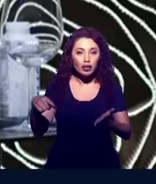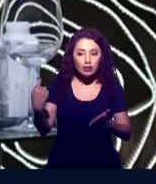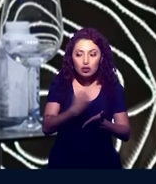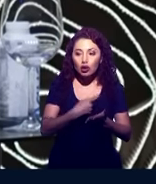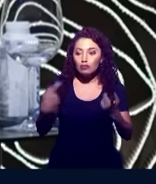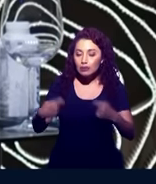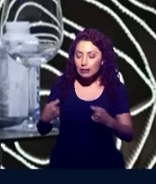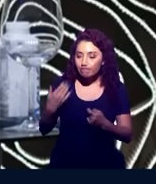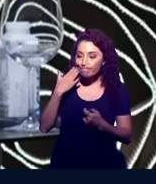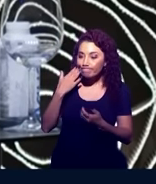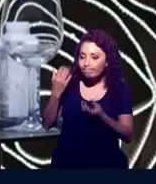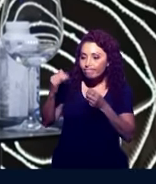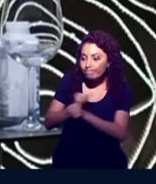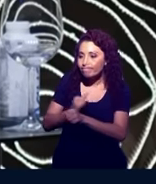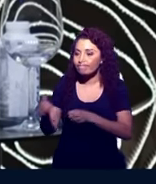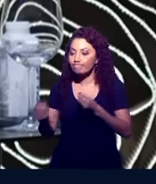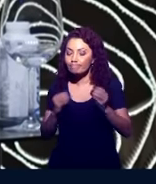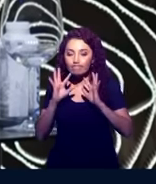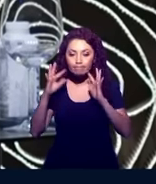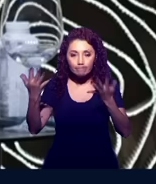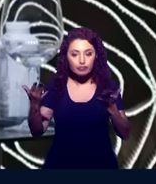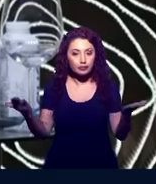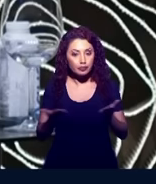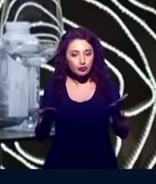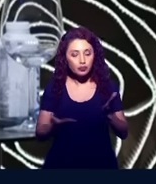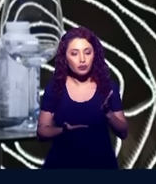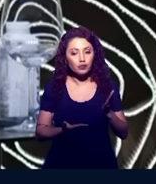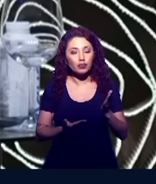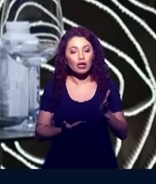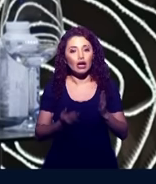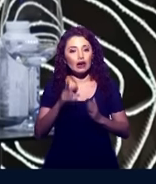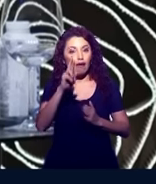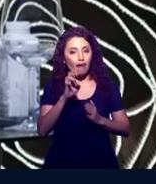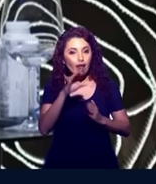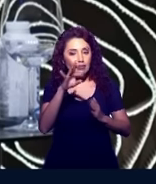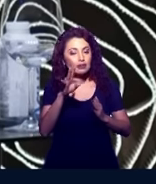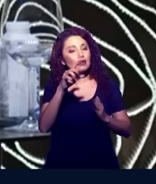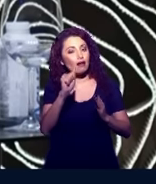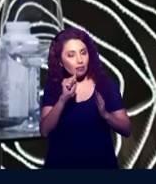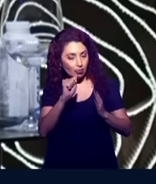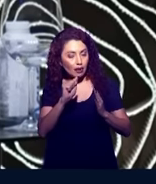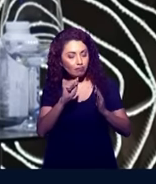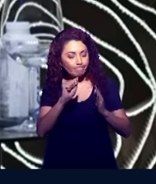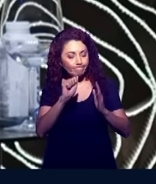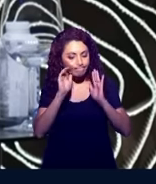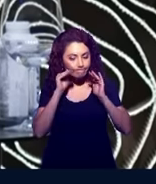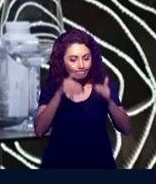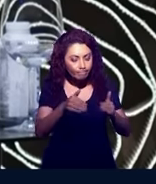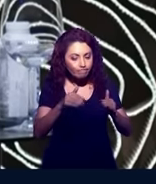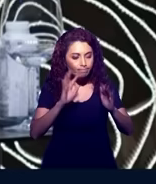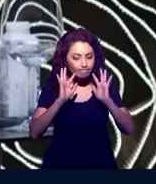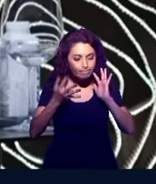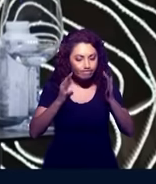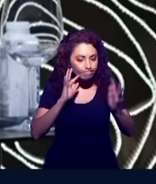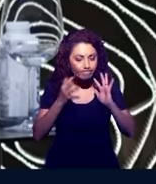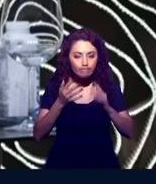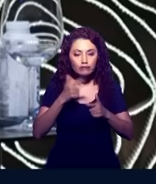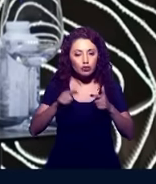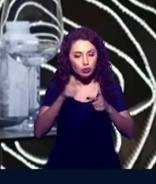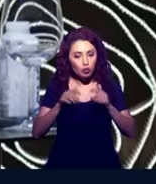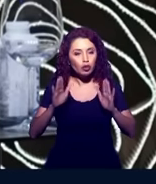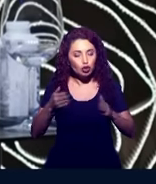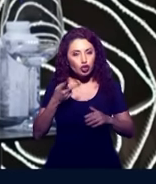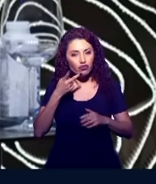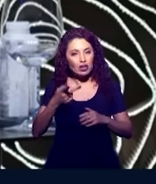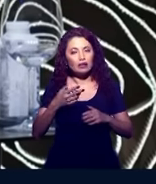com esse componente a a receita agora tá debruçada sobre isso só eu acho que já dei esse número mas dos